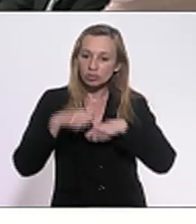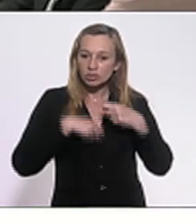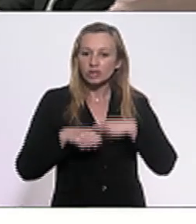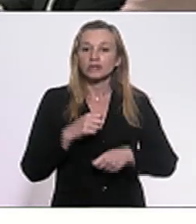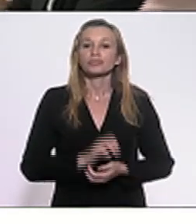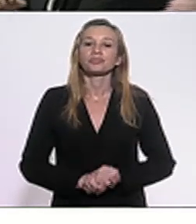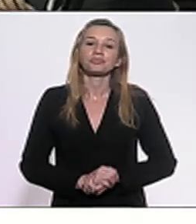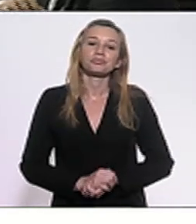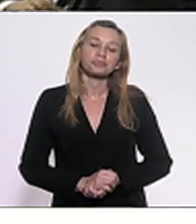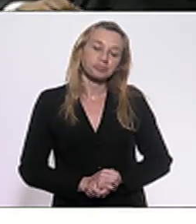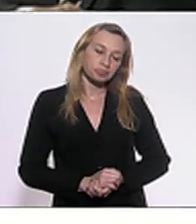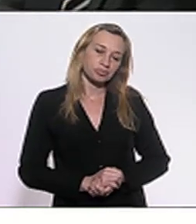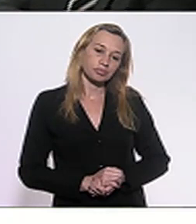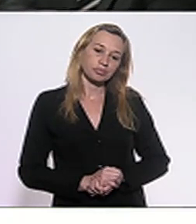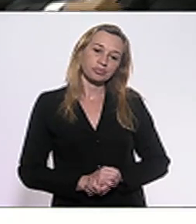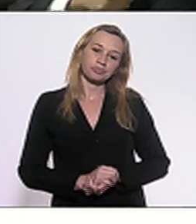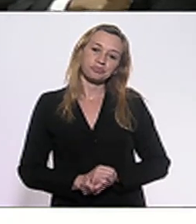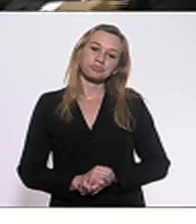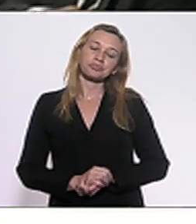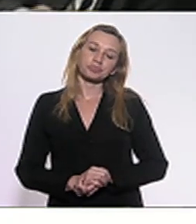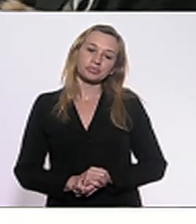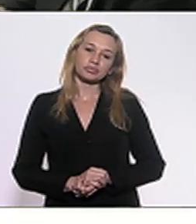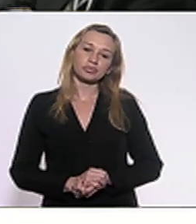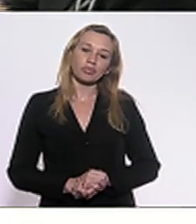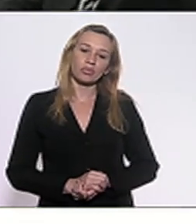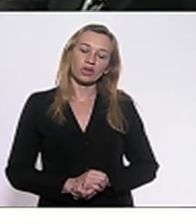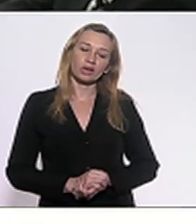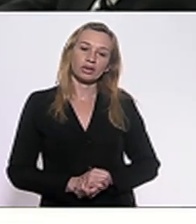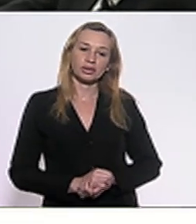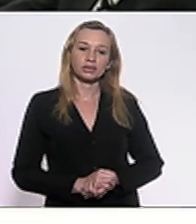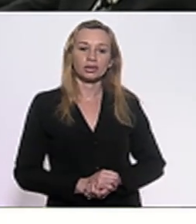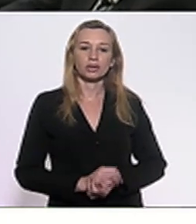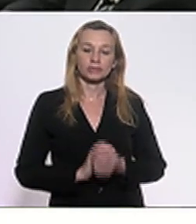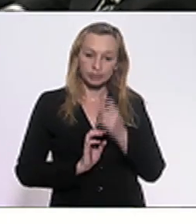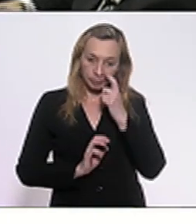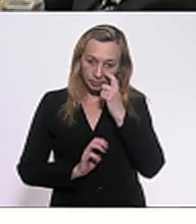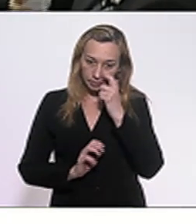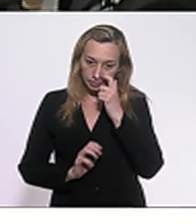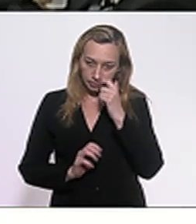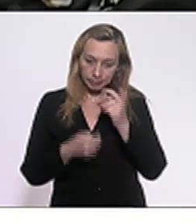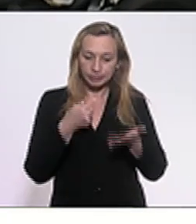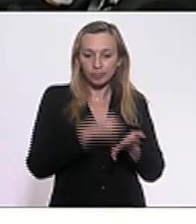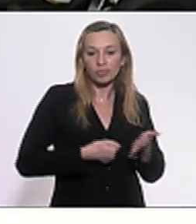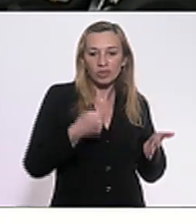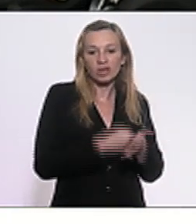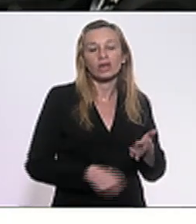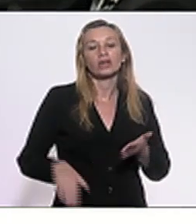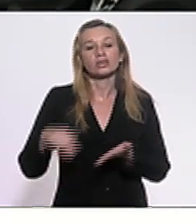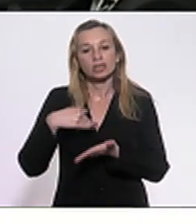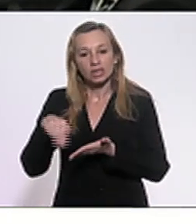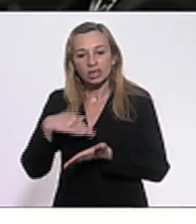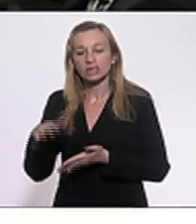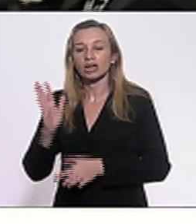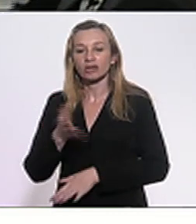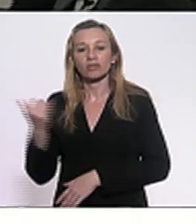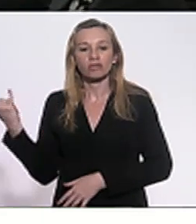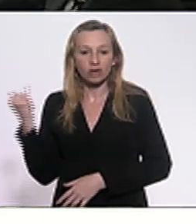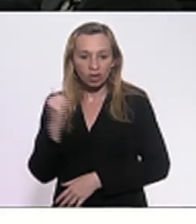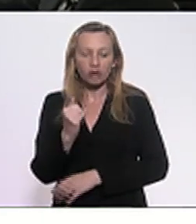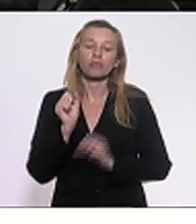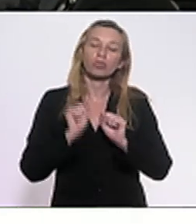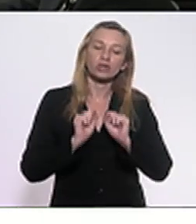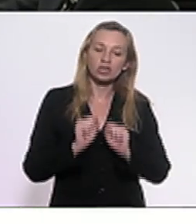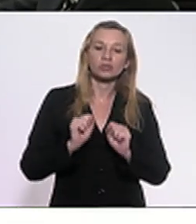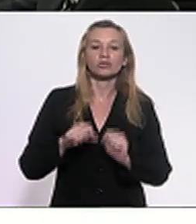né? No que diz respeito à cobrança, o secretário teve a oportunidade de mencionar, e podemos